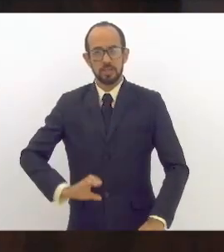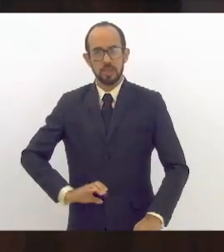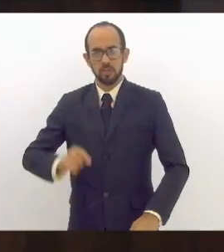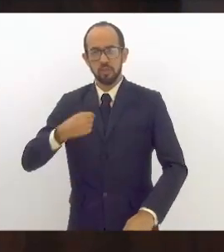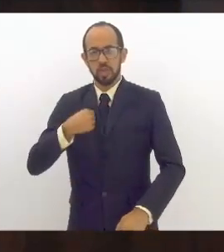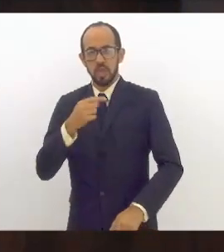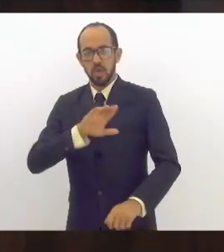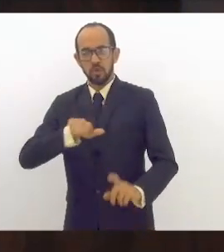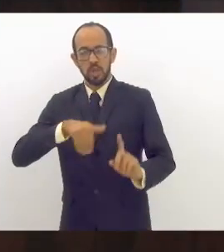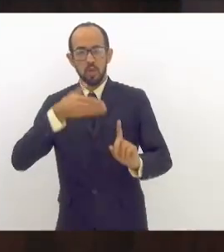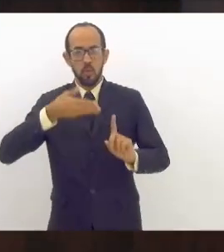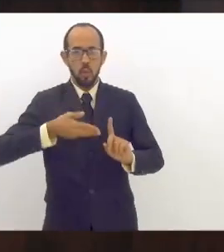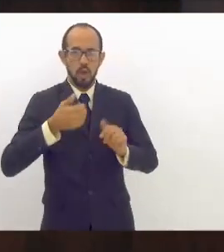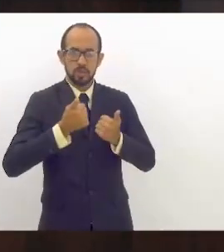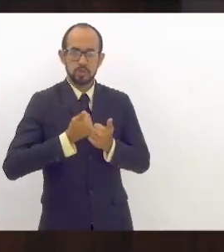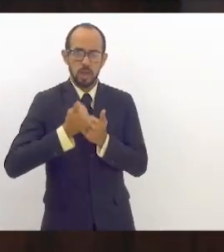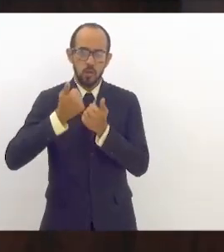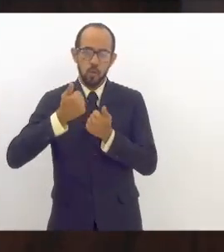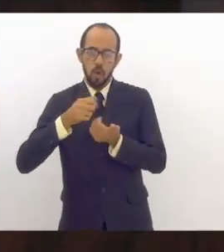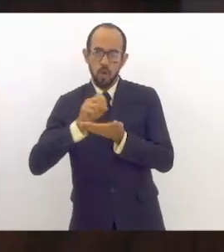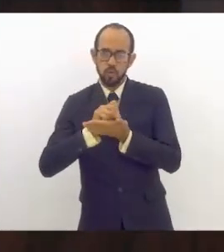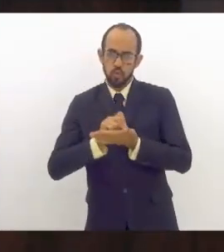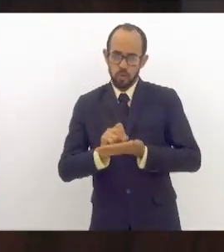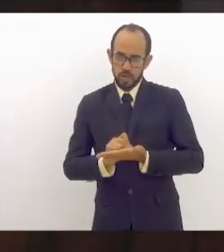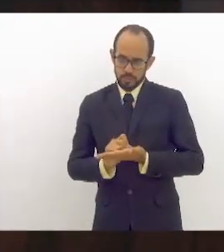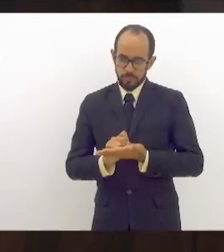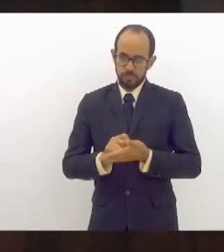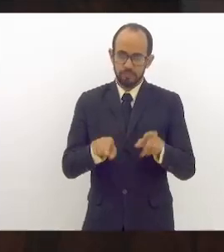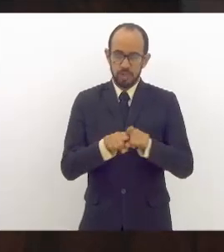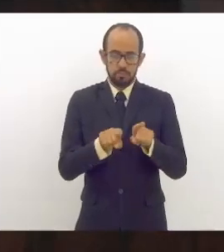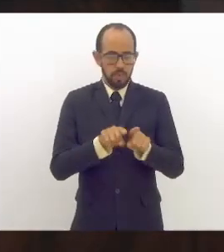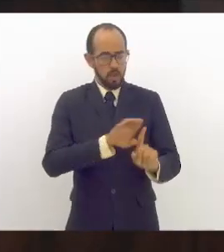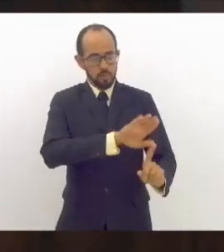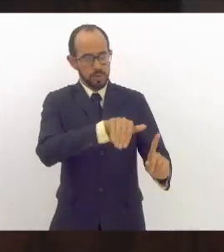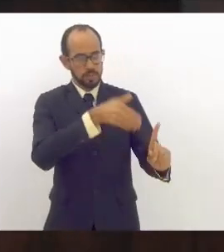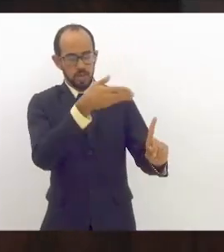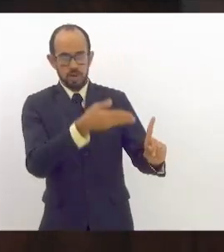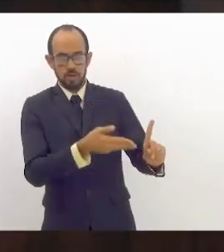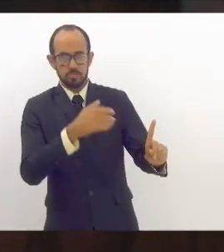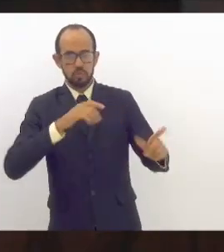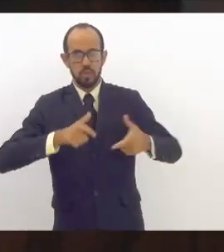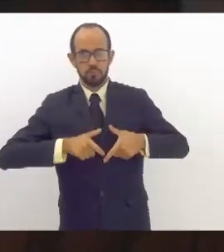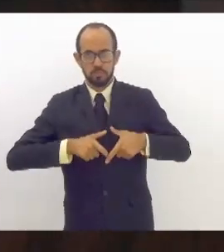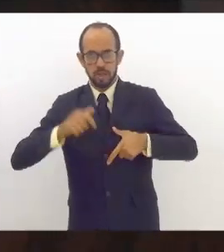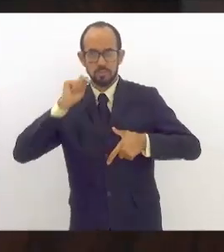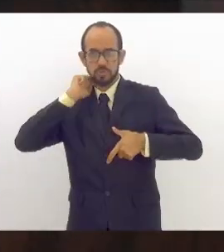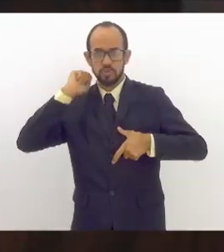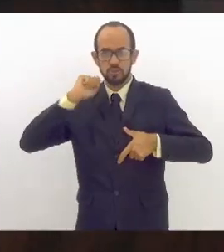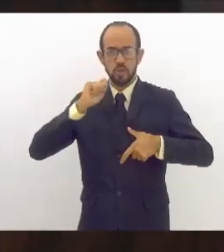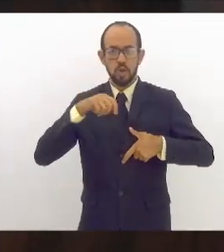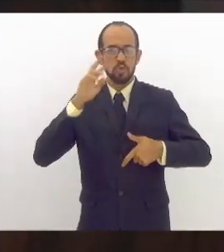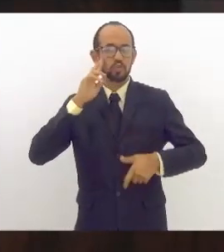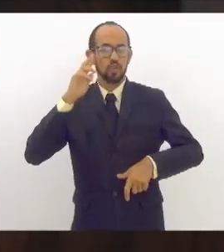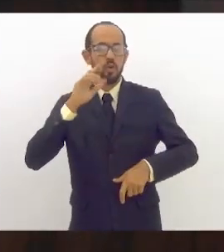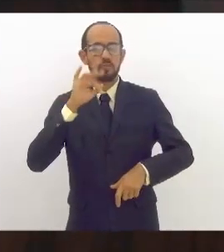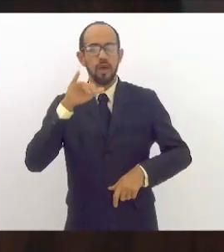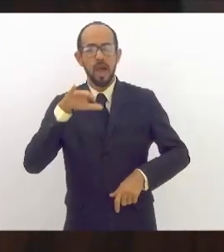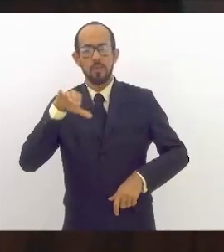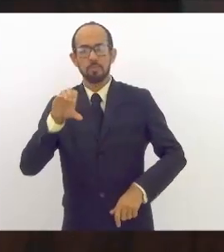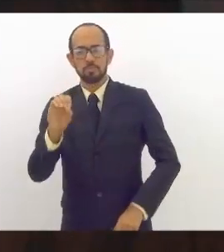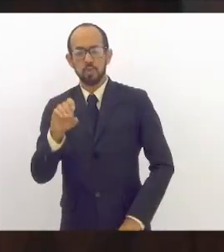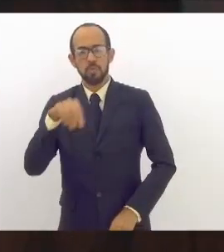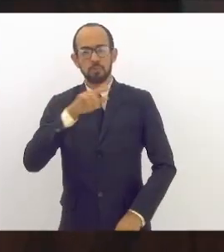honra de ser coautora também homenagearemos com a medalha Tiradentes o senhor Fábio Rossi de Queiroz